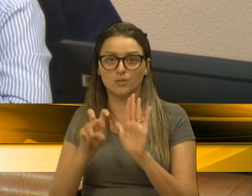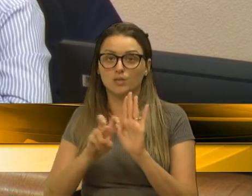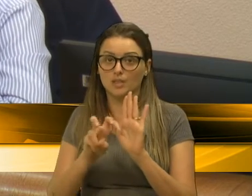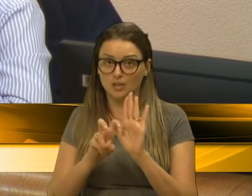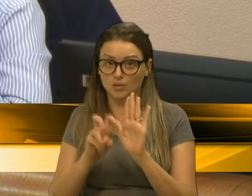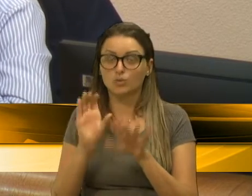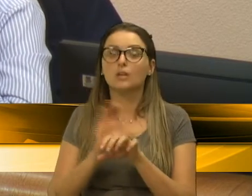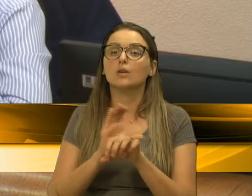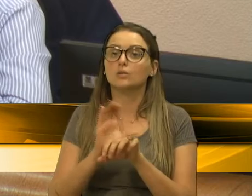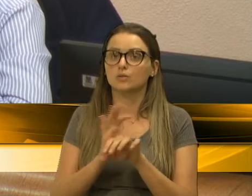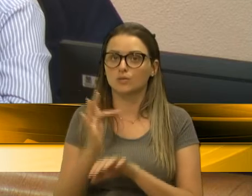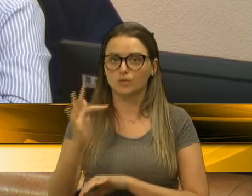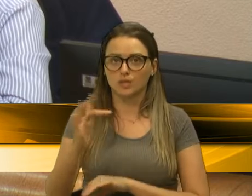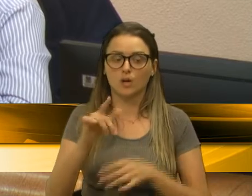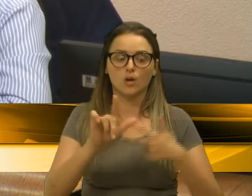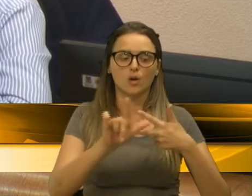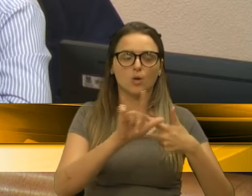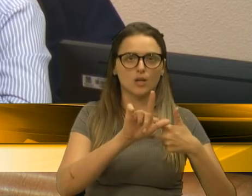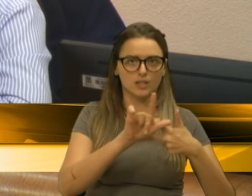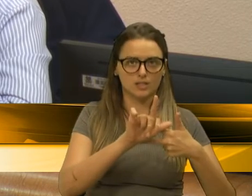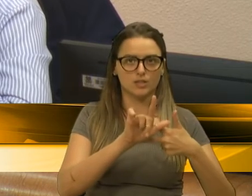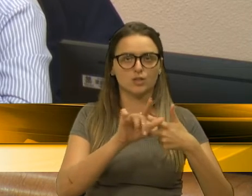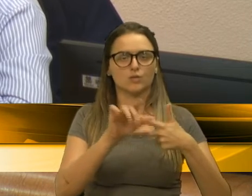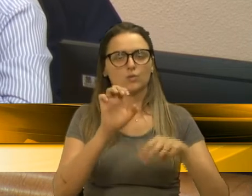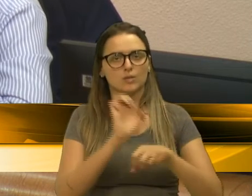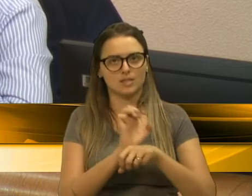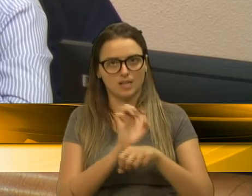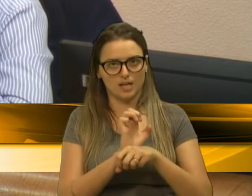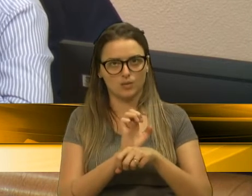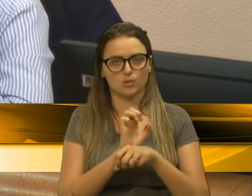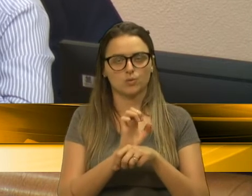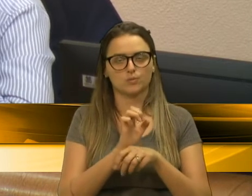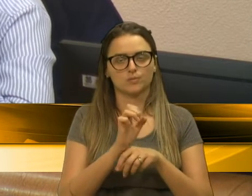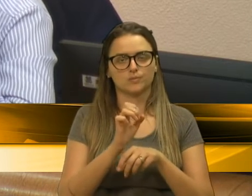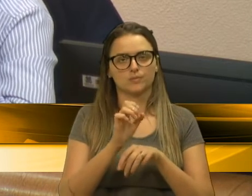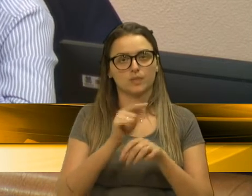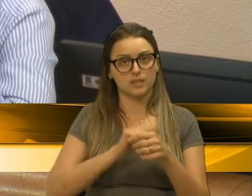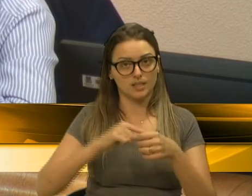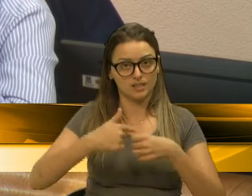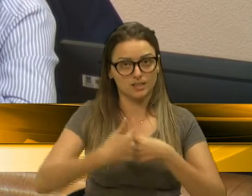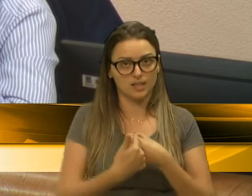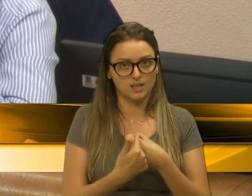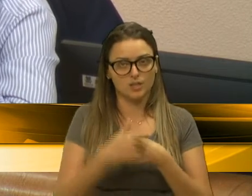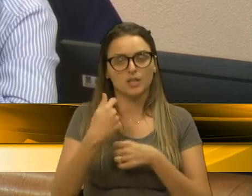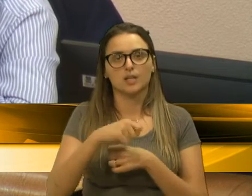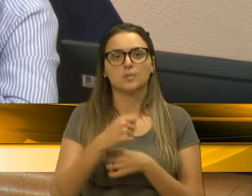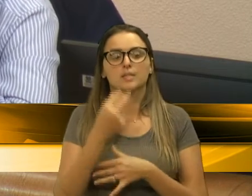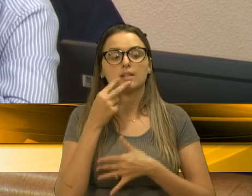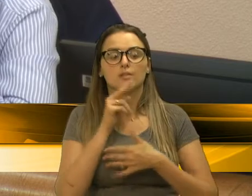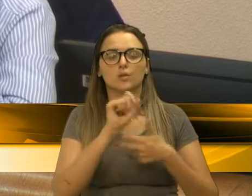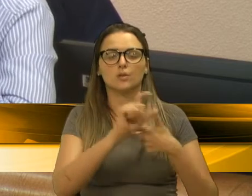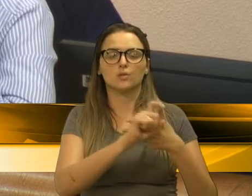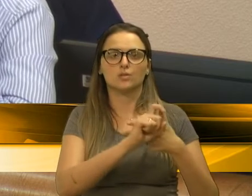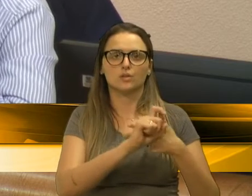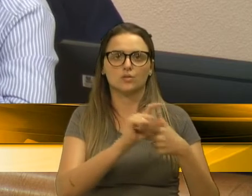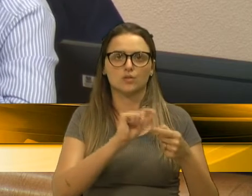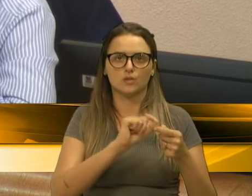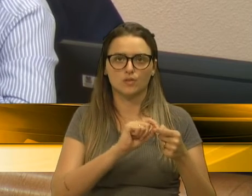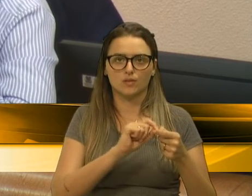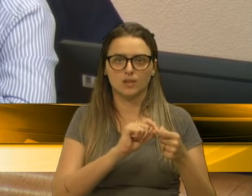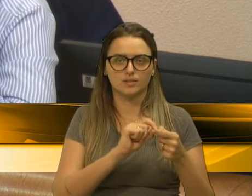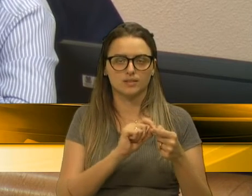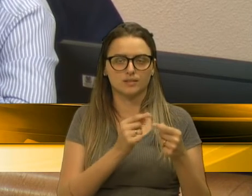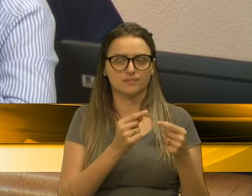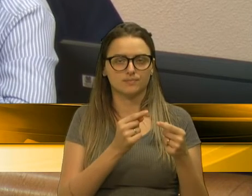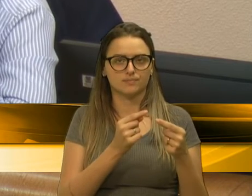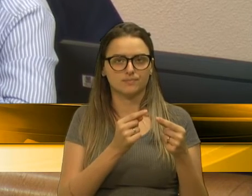Federal, atribuído aos poderes legislativos estaduais e municipais competência privativa para sustar os atos normativos do Poder Executivo que exorbitem